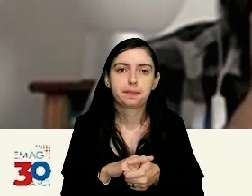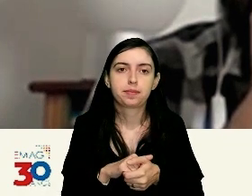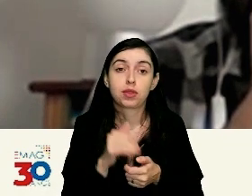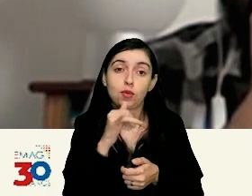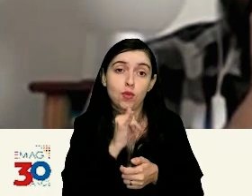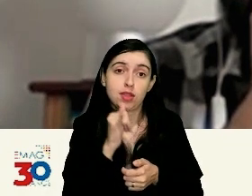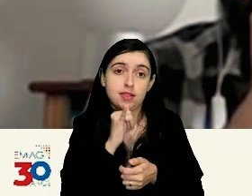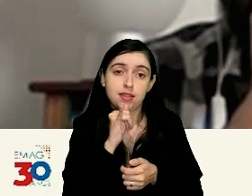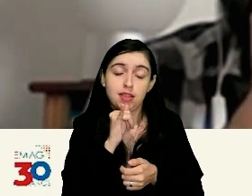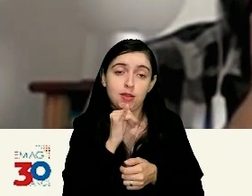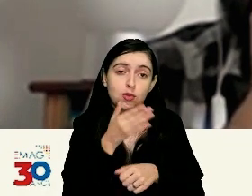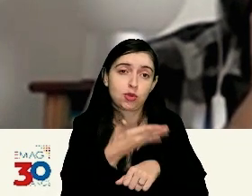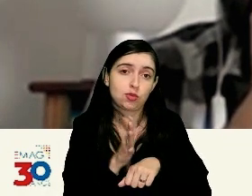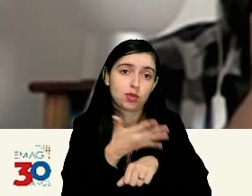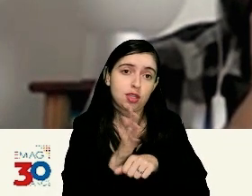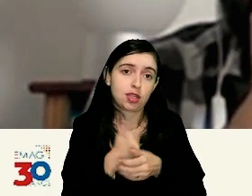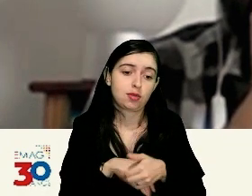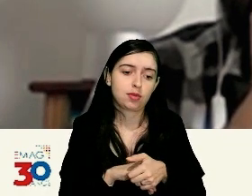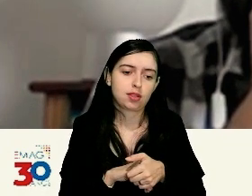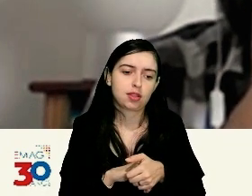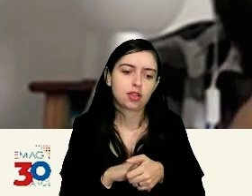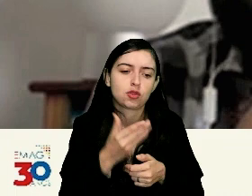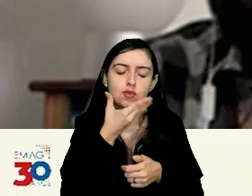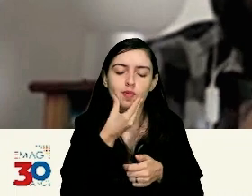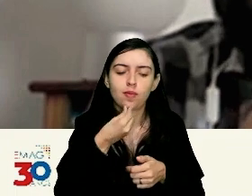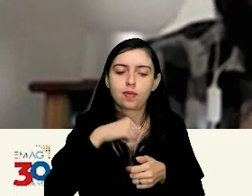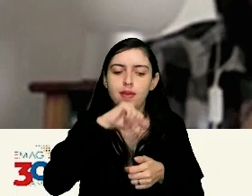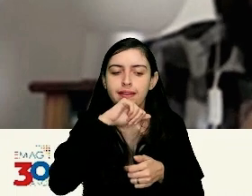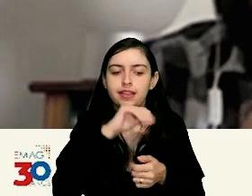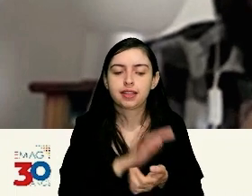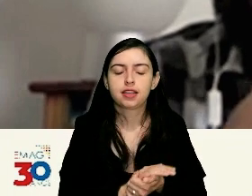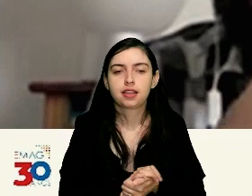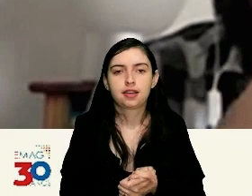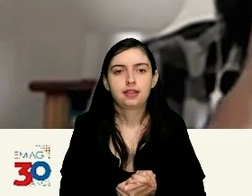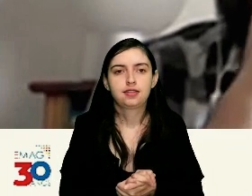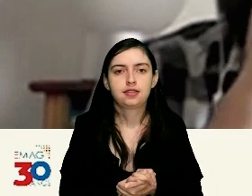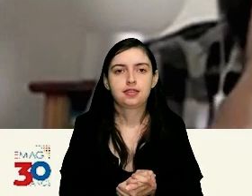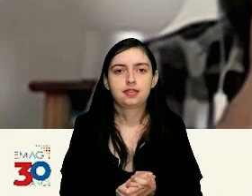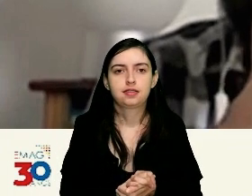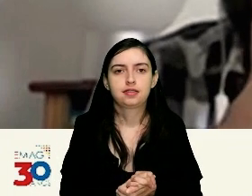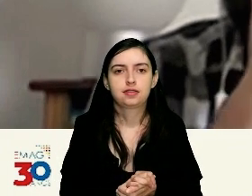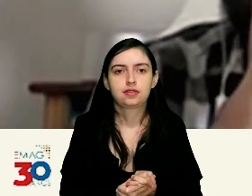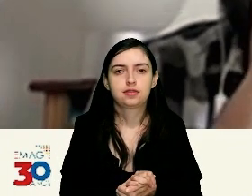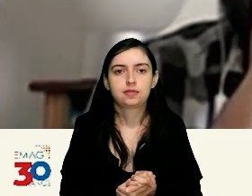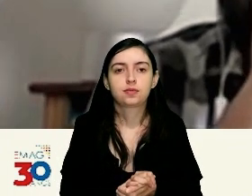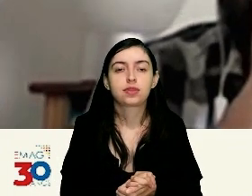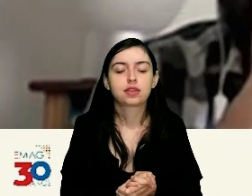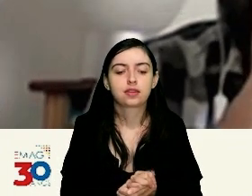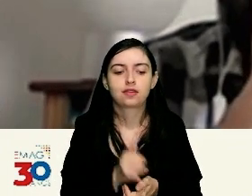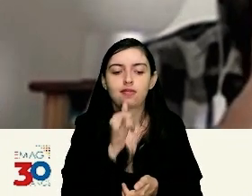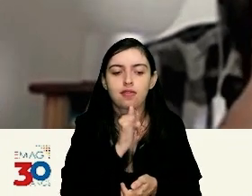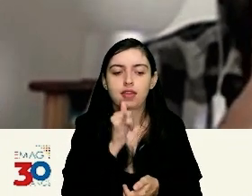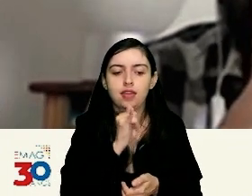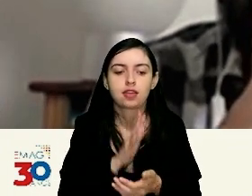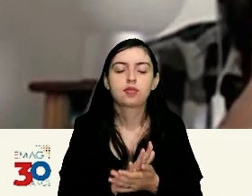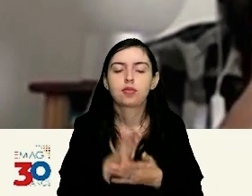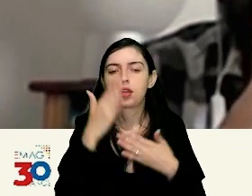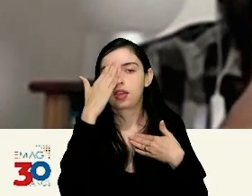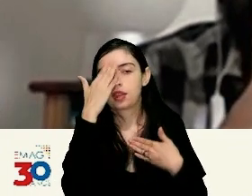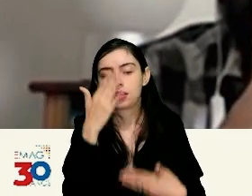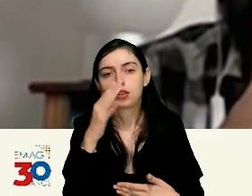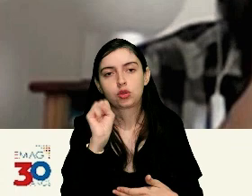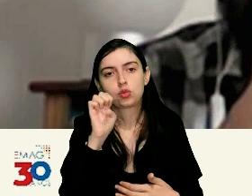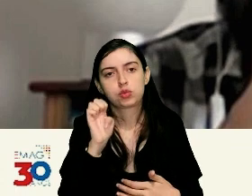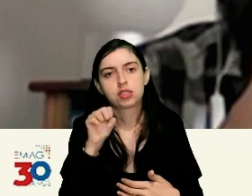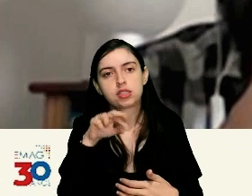desejada e replicável paternidade, né? Que ele está vendo nisso um exemplo. e agradeceu ao Sérgio contar